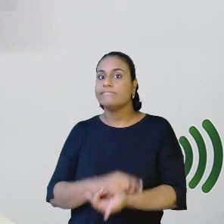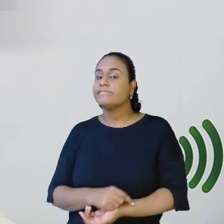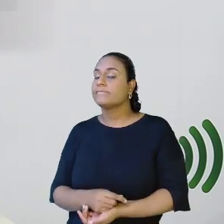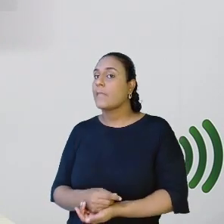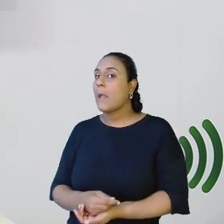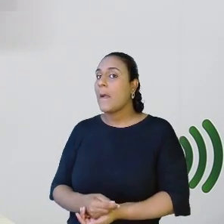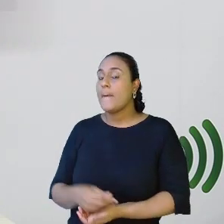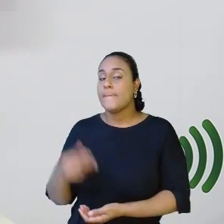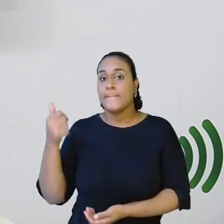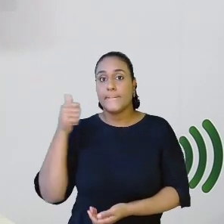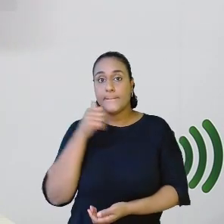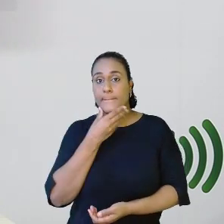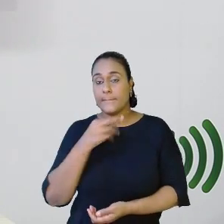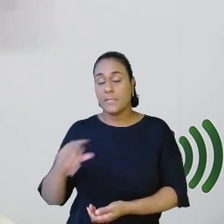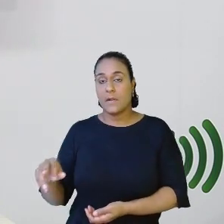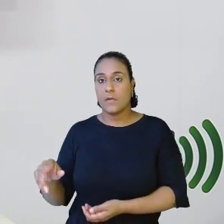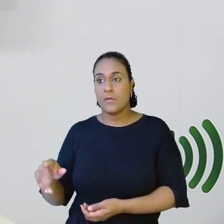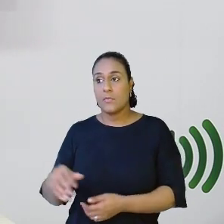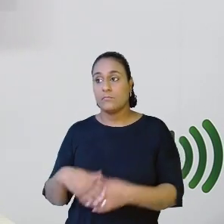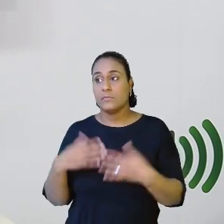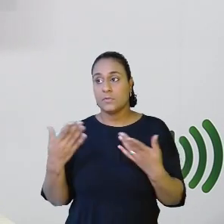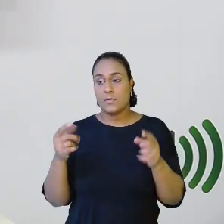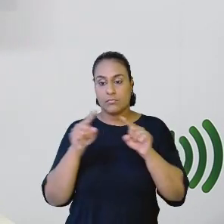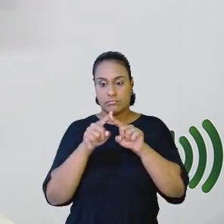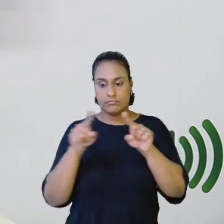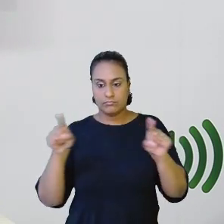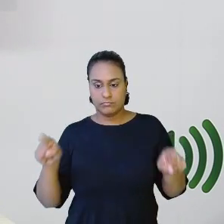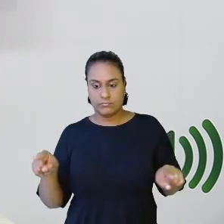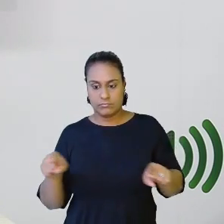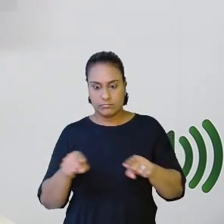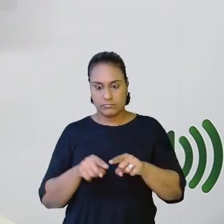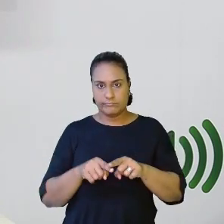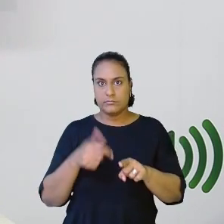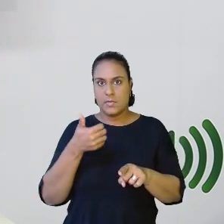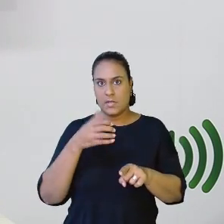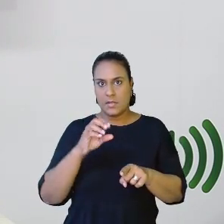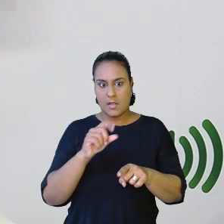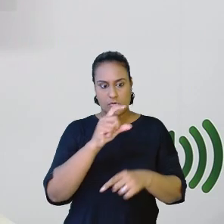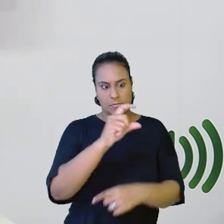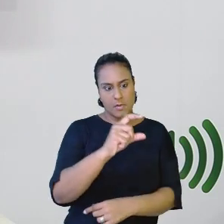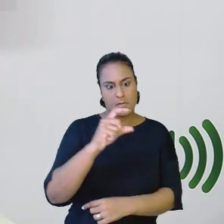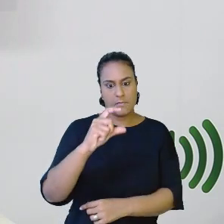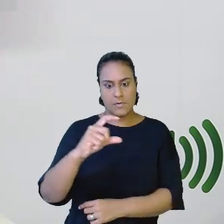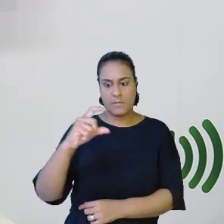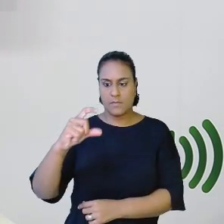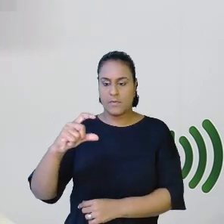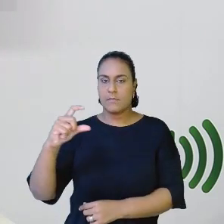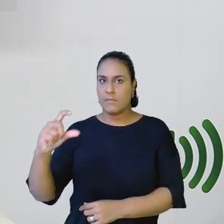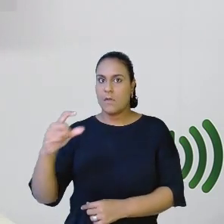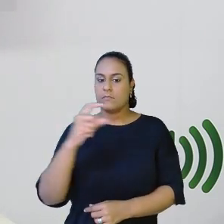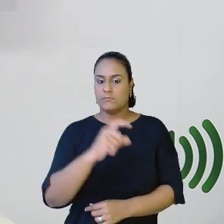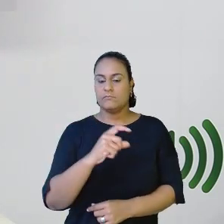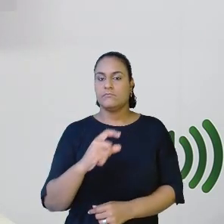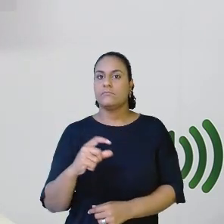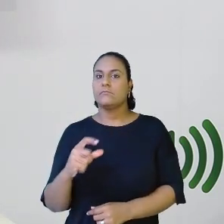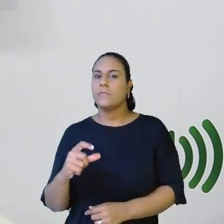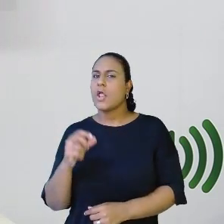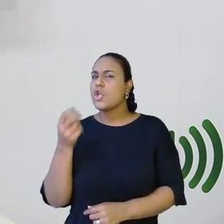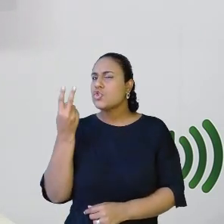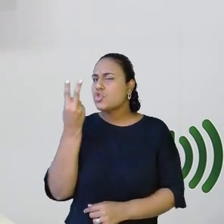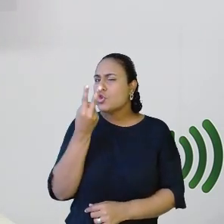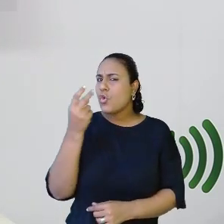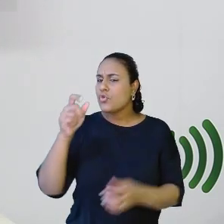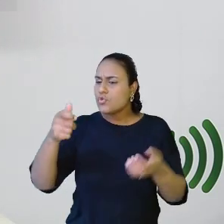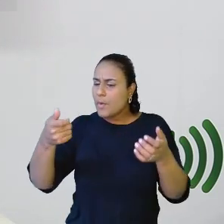O inteiro aqui está dividido em 10 partes iguais e Miguel vai dar 2 pedacinhos